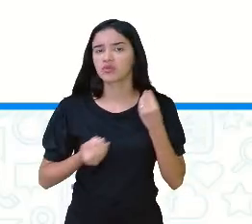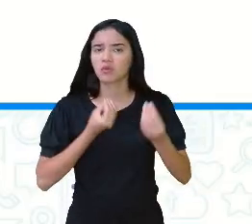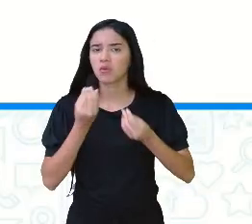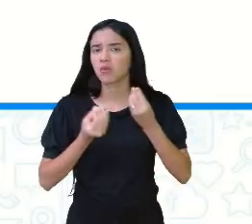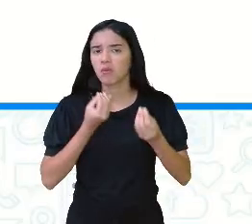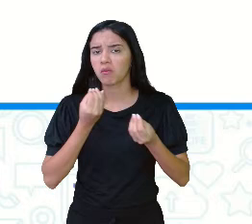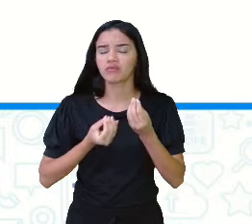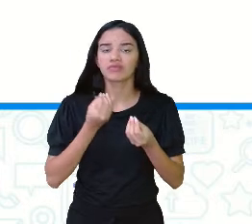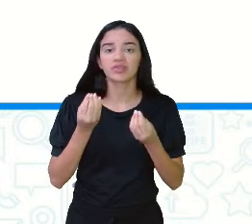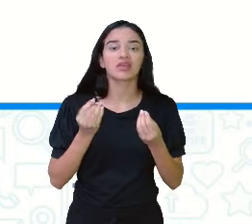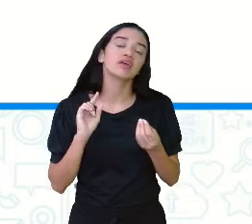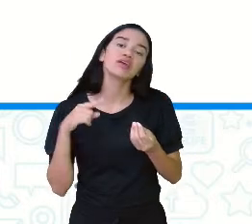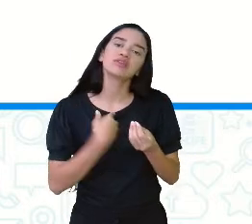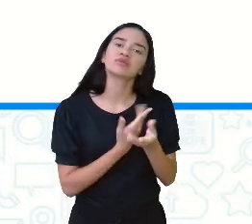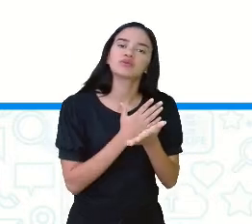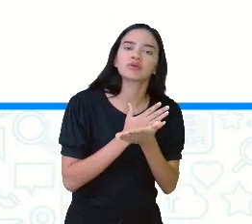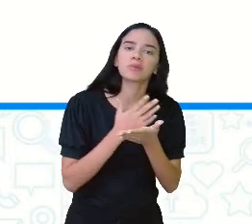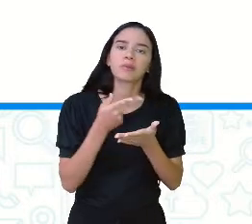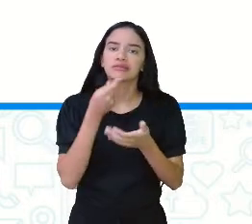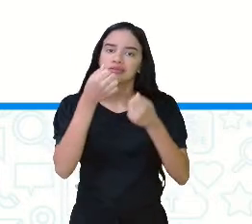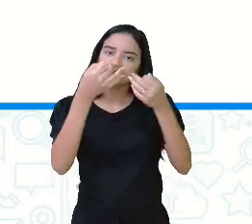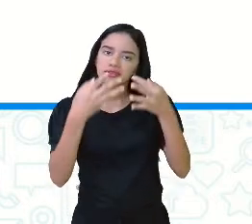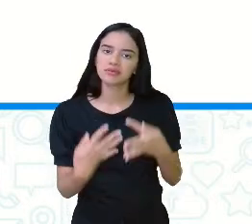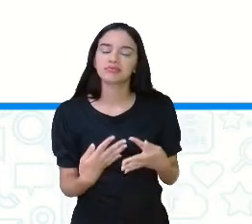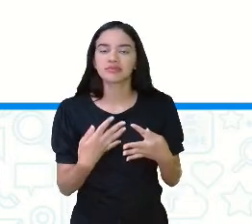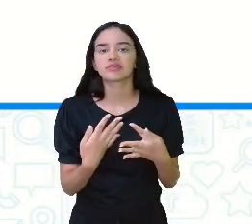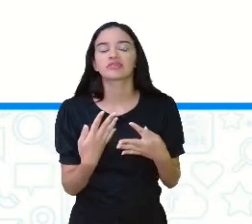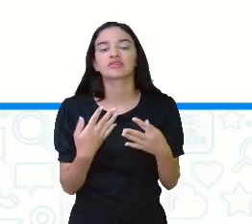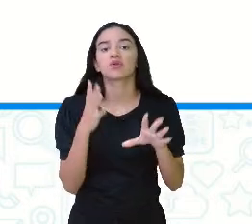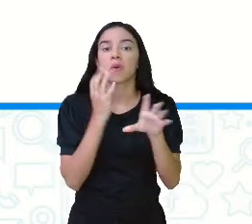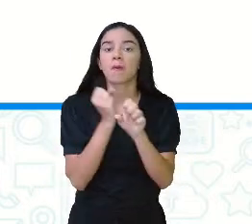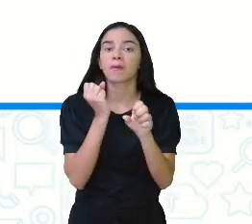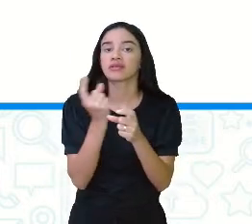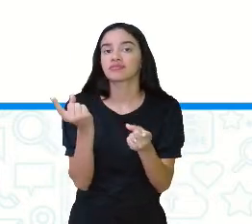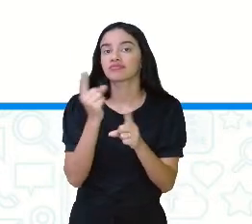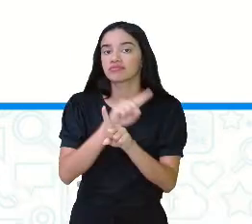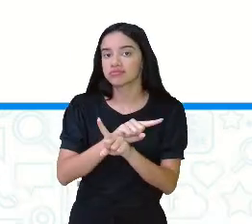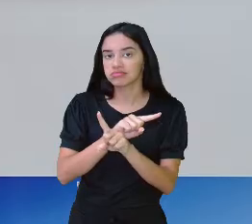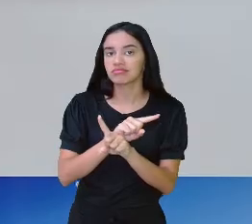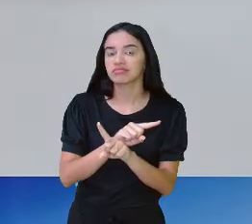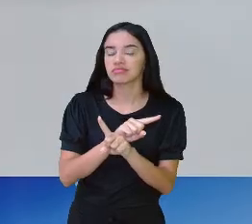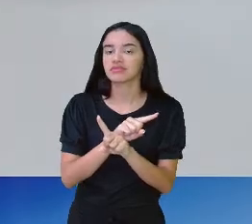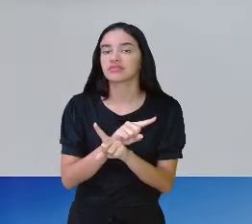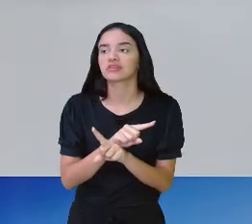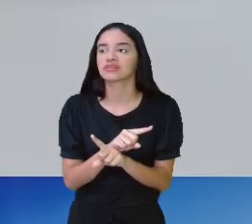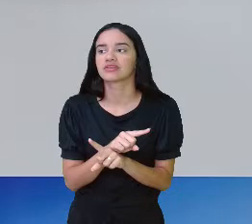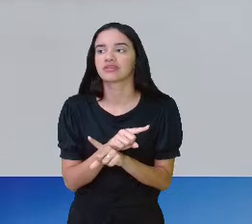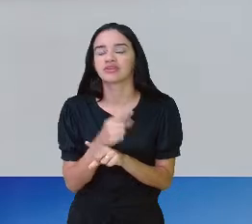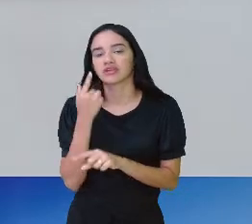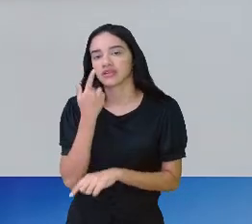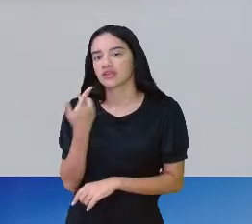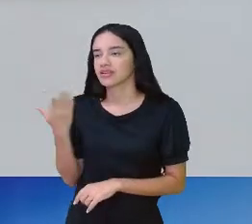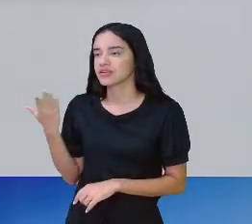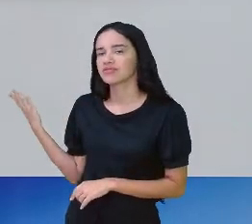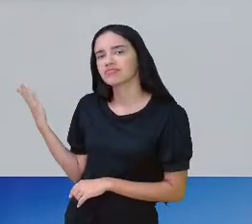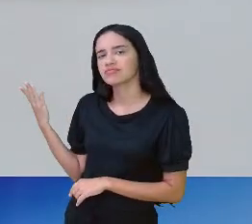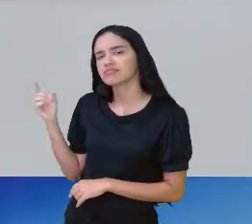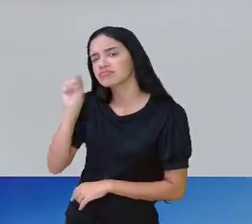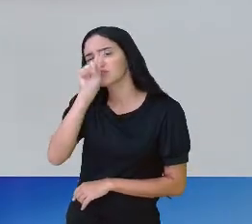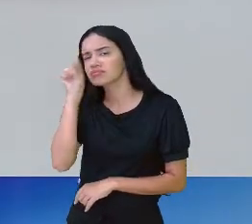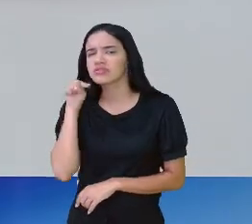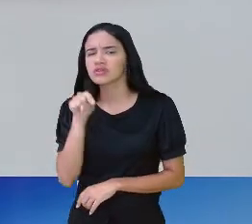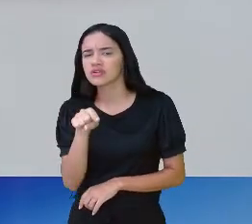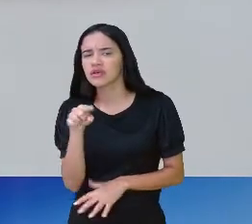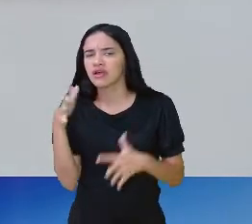A gente já começa falando de operações inversas a partir desse enigma.